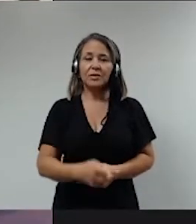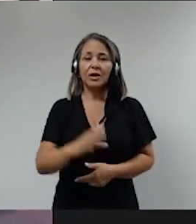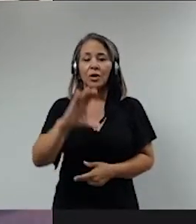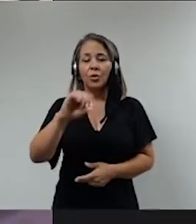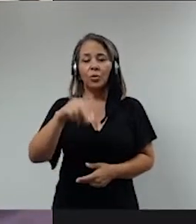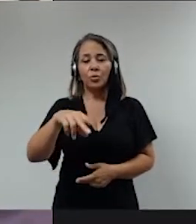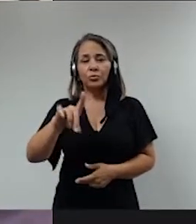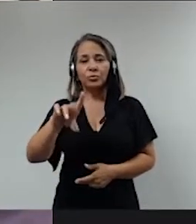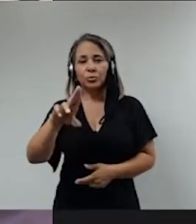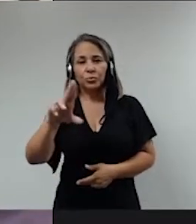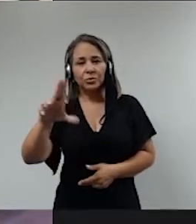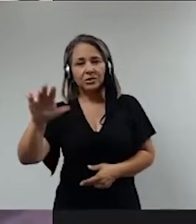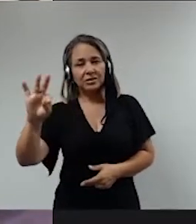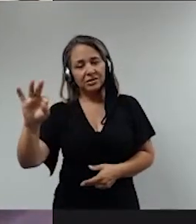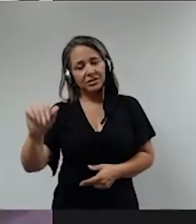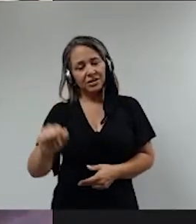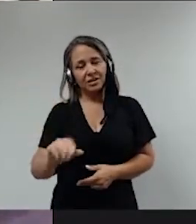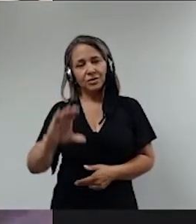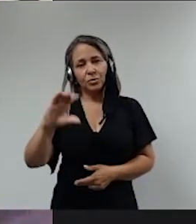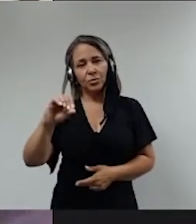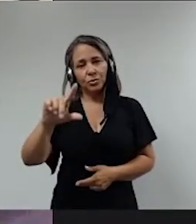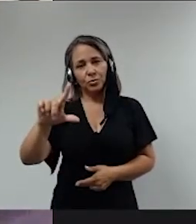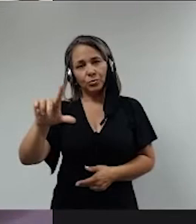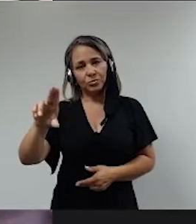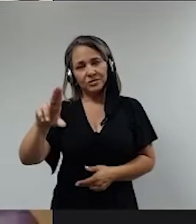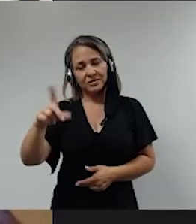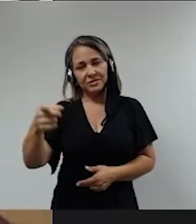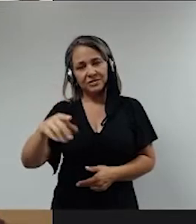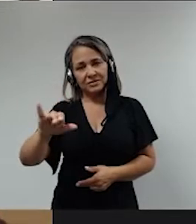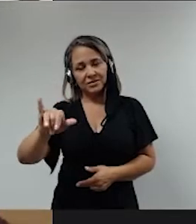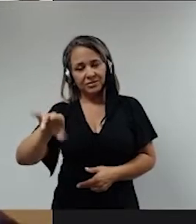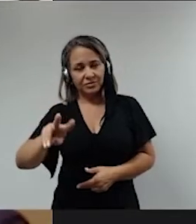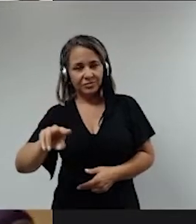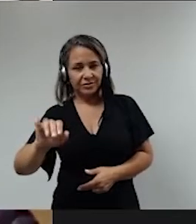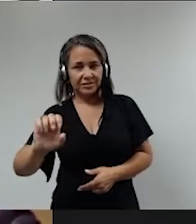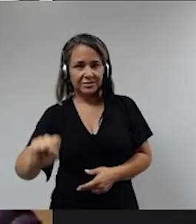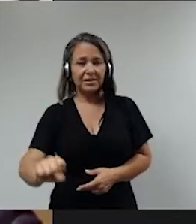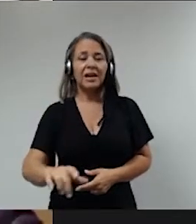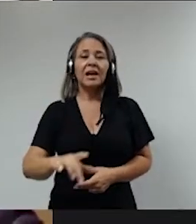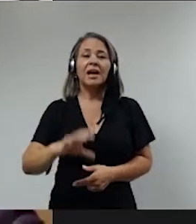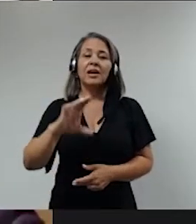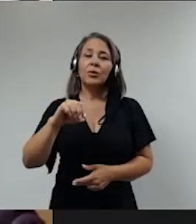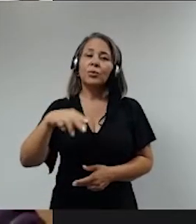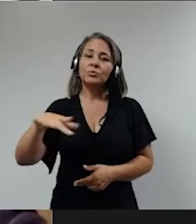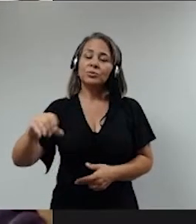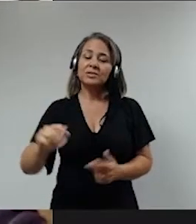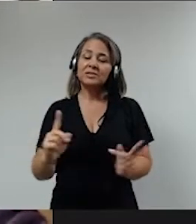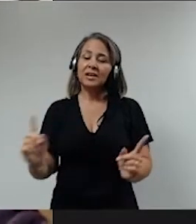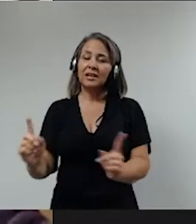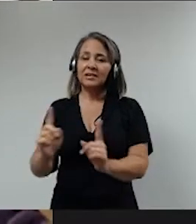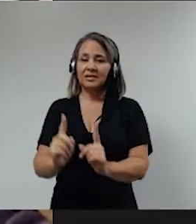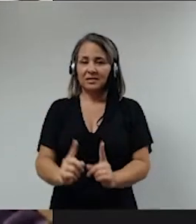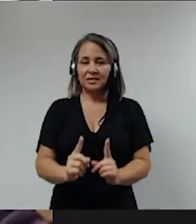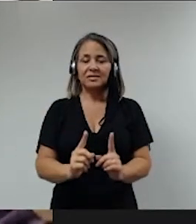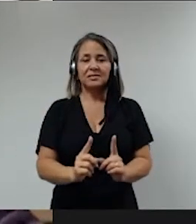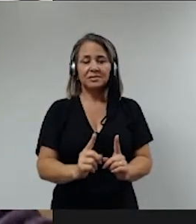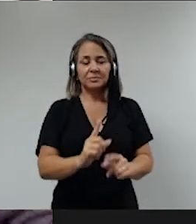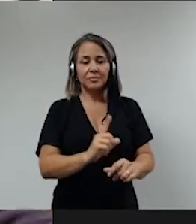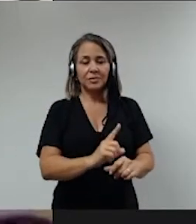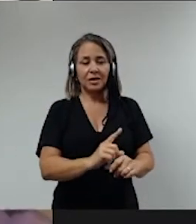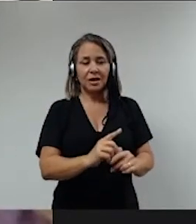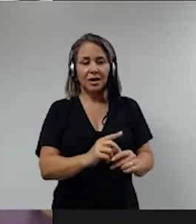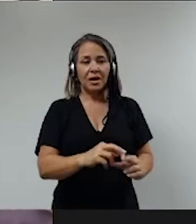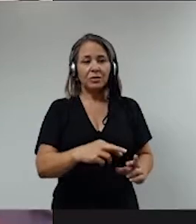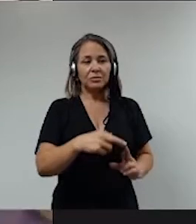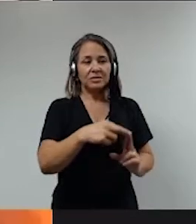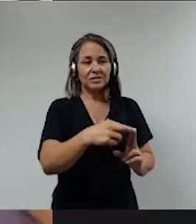aí temos as condutas unilaterais, como exemplo lá do artigo 36, parágrafo 3º, a partir do